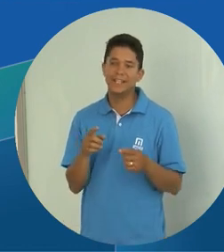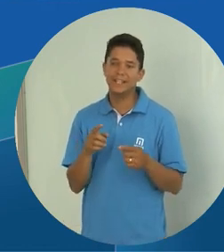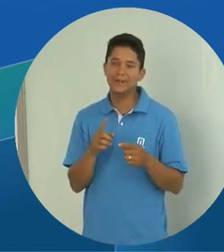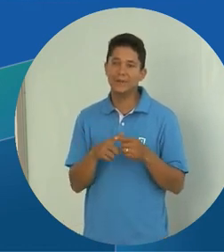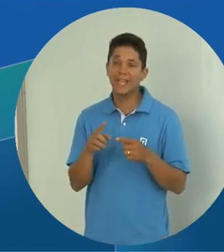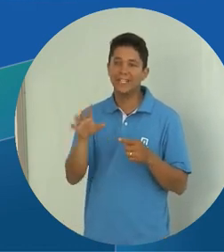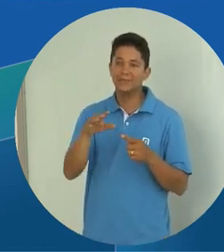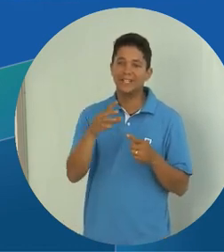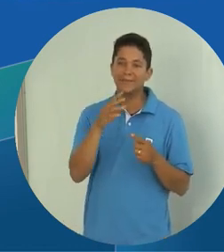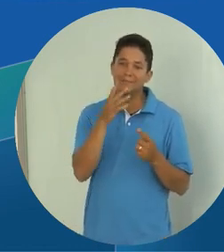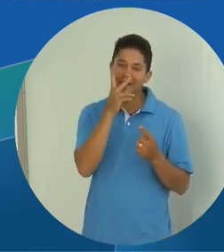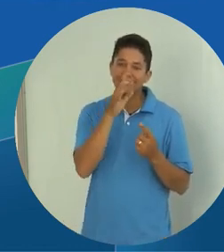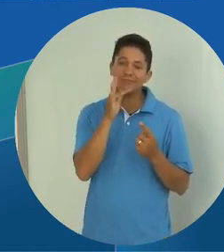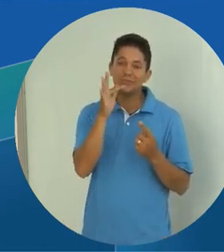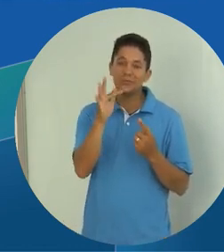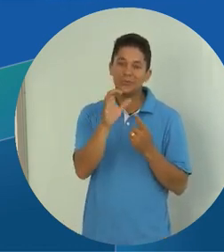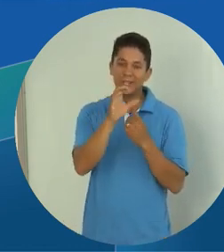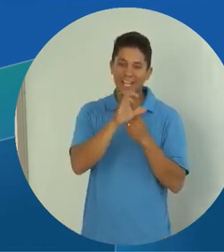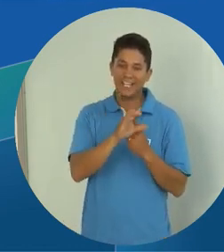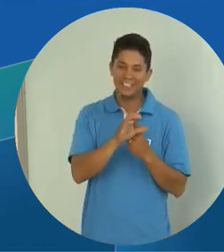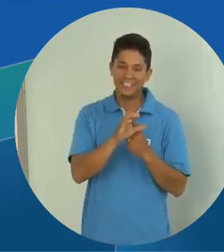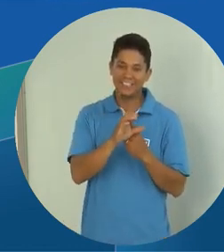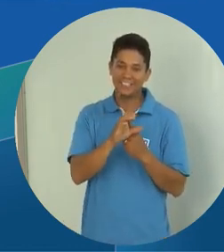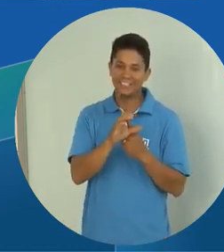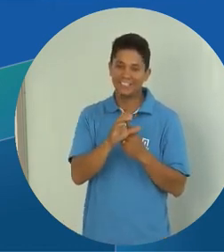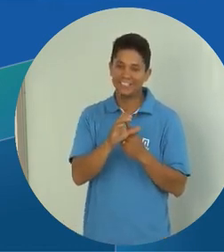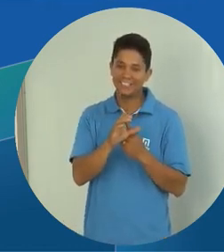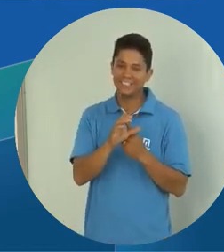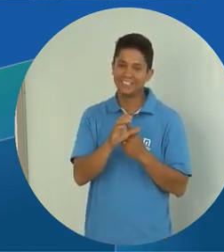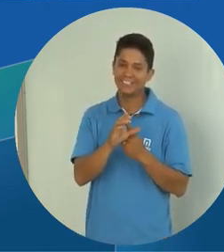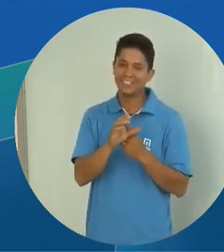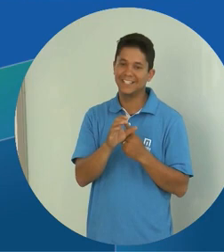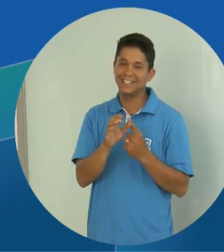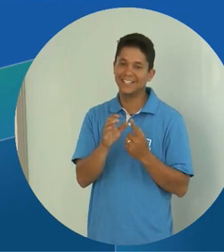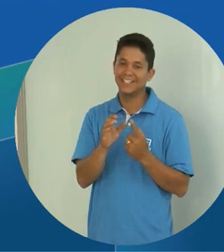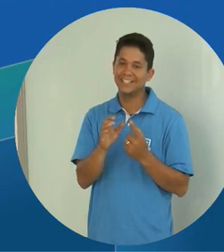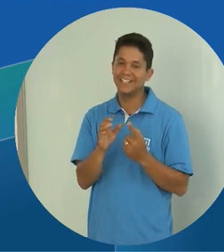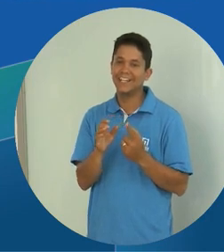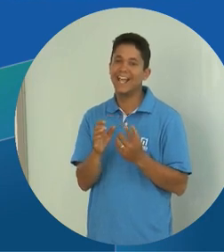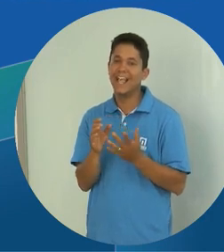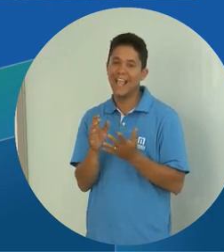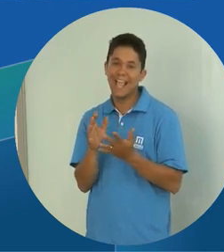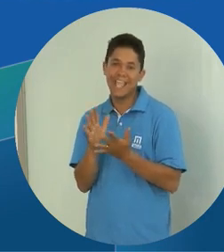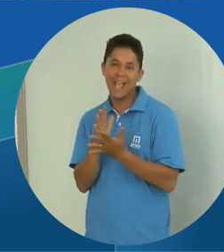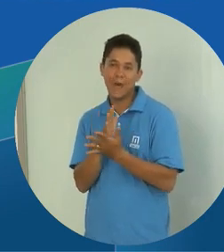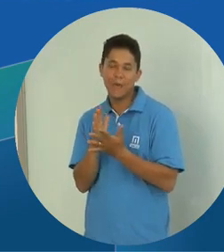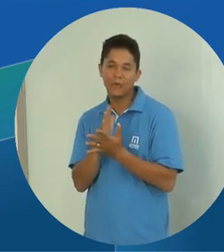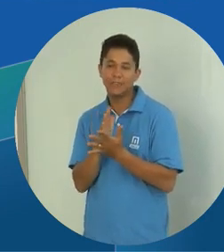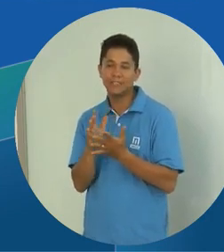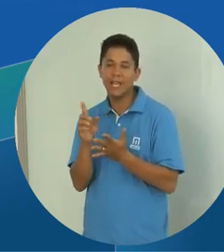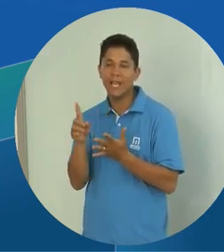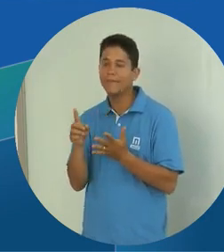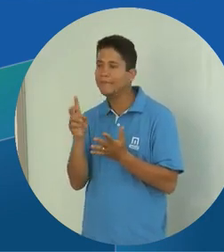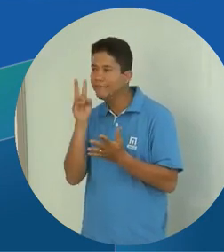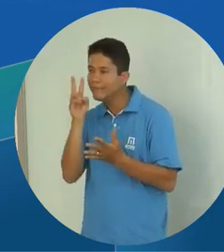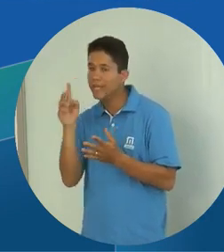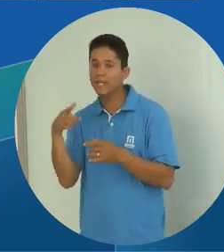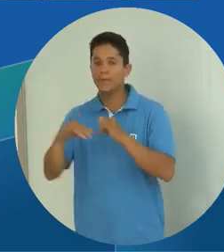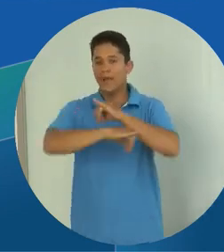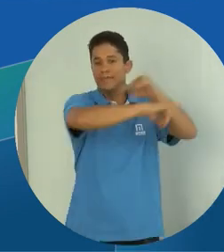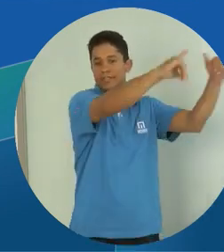de resina para impermeabilização. A gente faz muito em estrutura de concreto, né? No caso de impermeabilização, a gente falou pouco aqui, porque já é uma